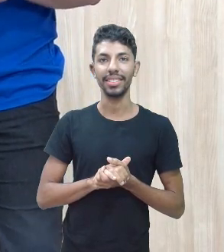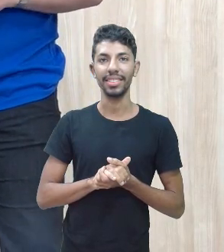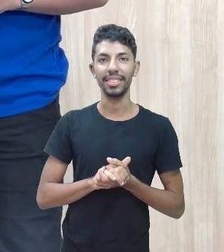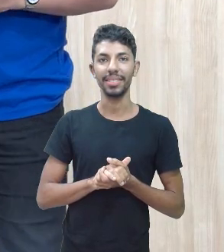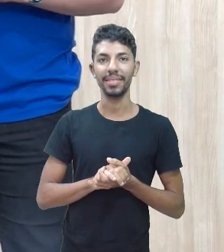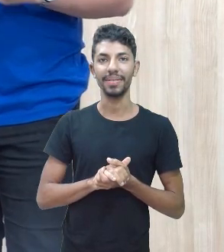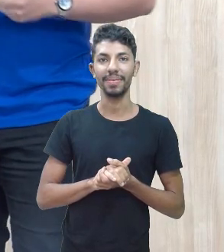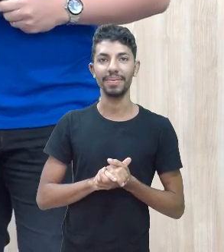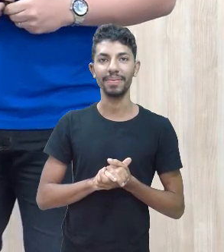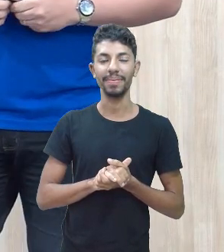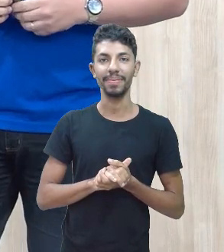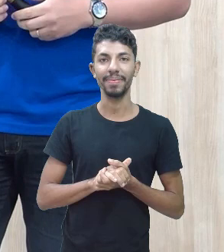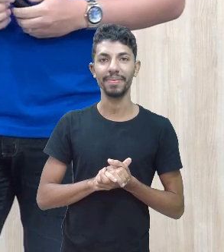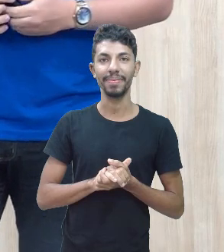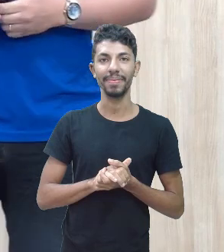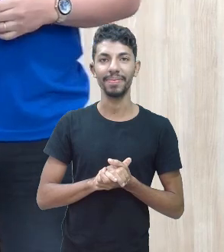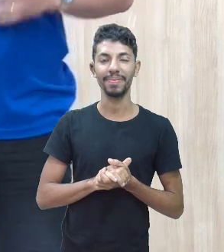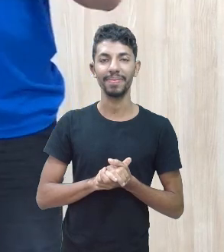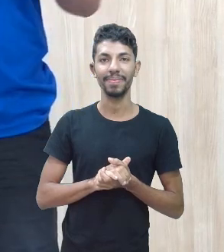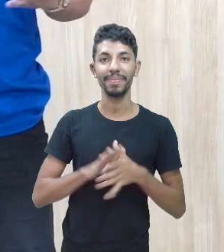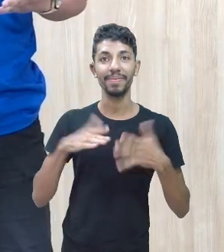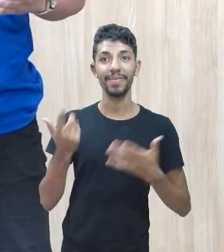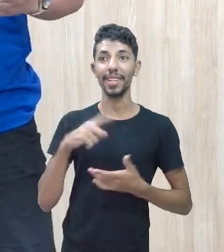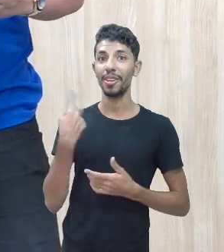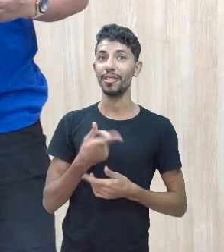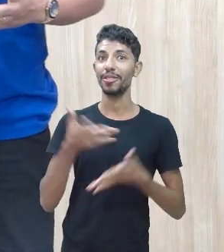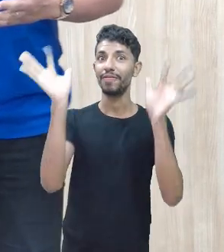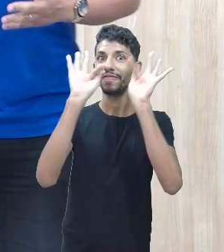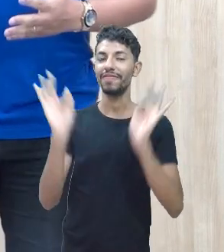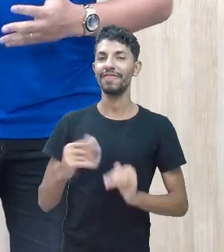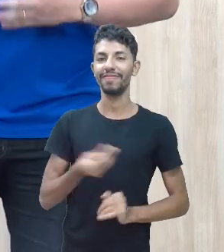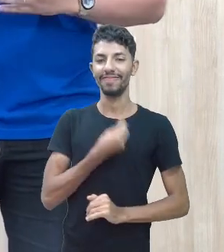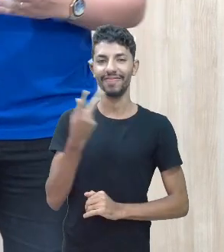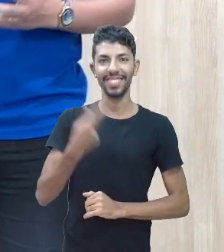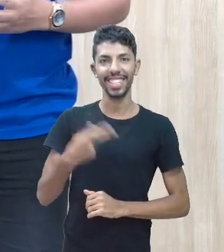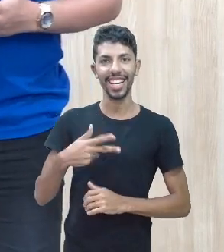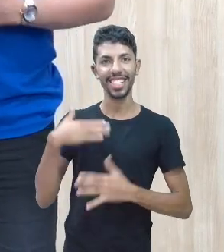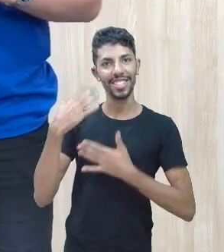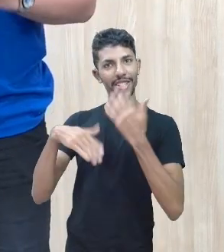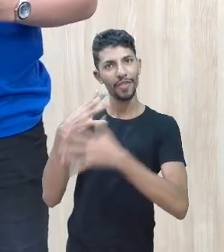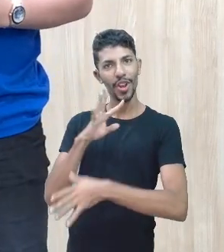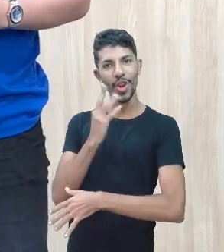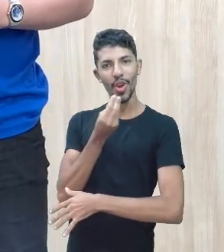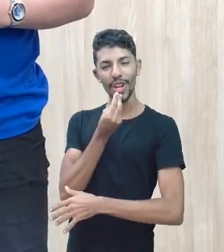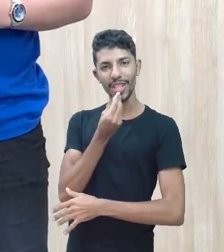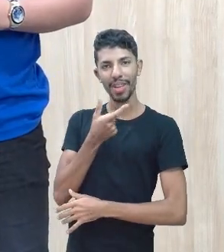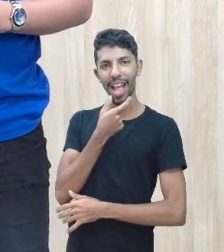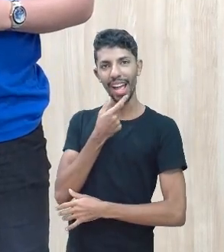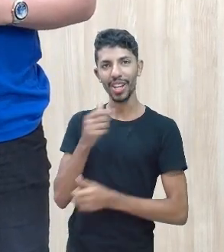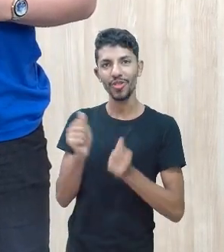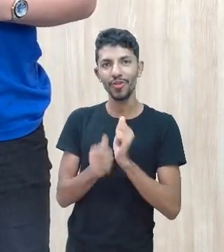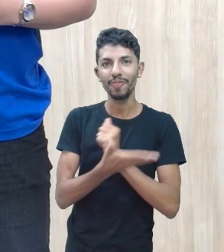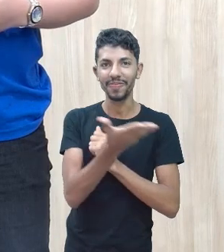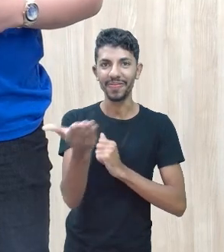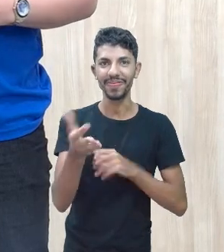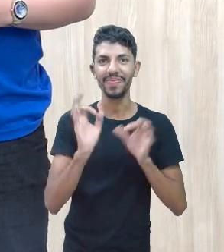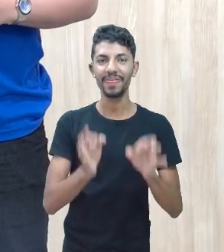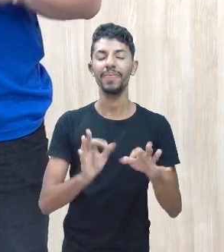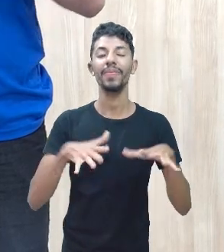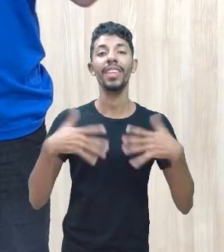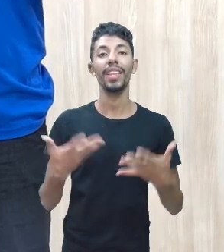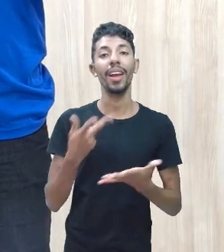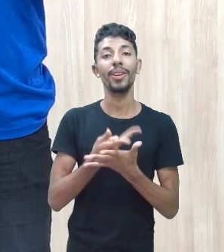Continua. Então, estamos felizes de estar aqui construindo esse conhecimento de língua inglesa com vocês, tá bom? O que